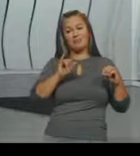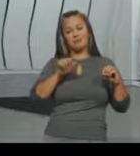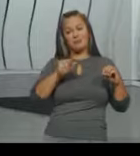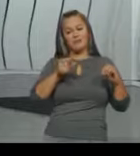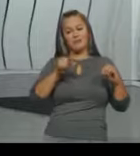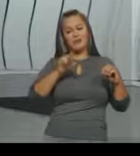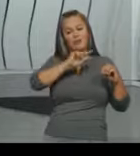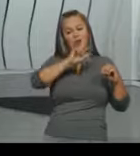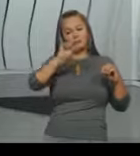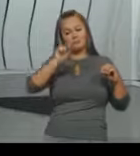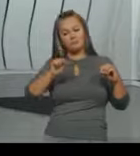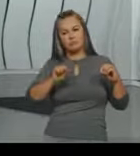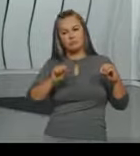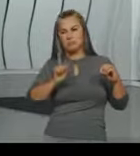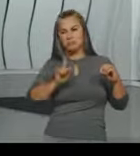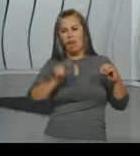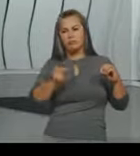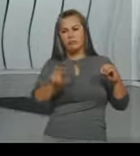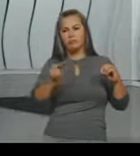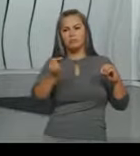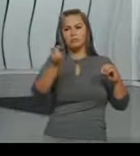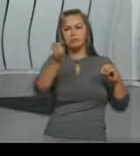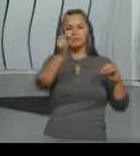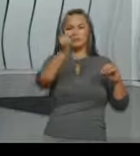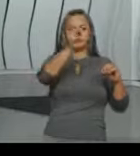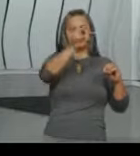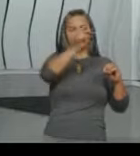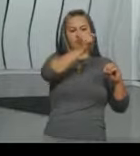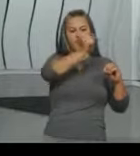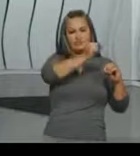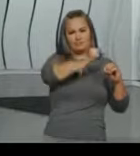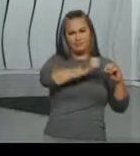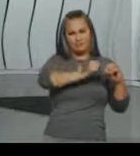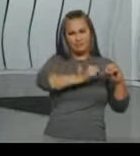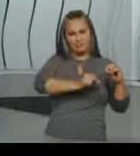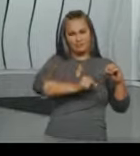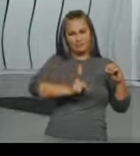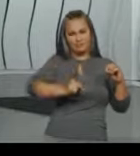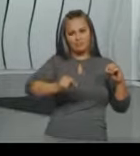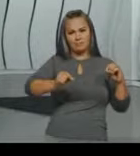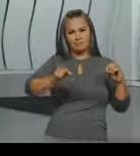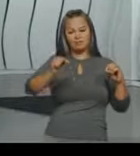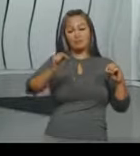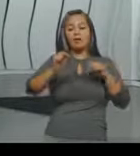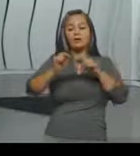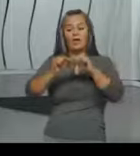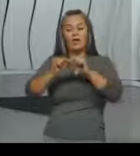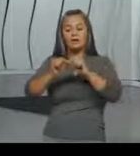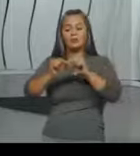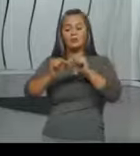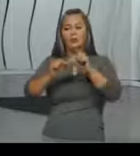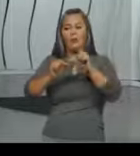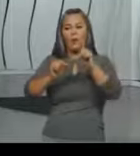sempre que eu trabalhar em sentido anti-horário, ele estará crescendo. Então ele cresce no sentido anti-horário